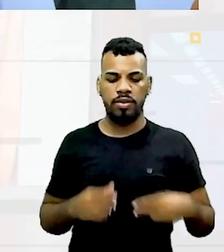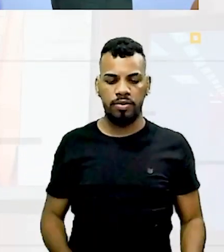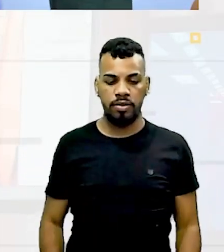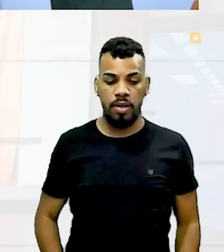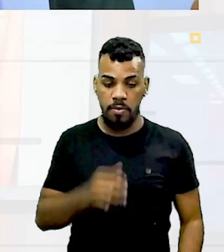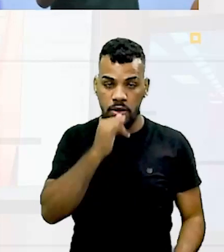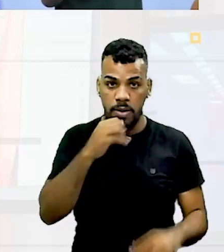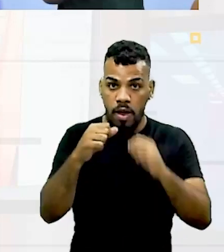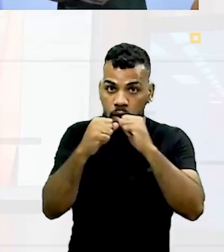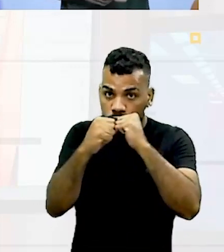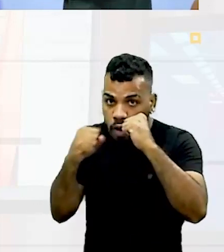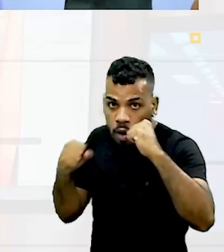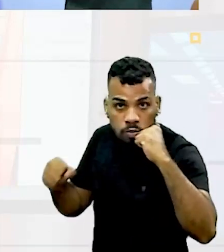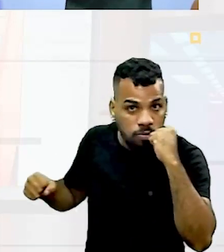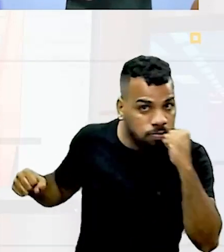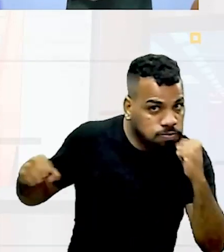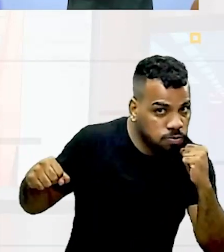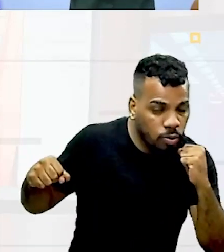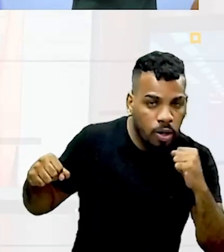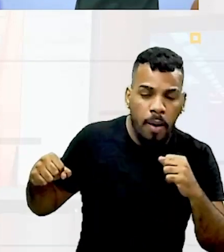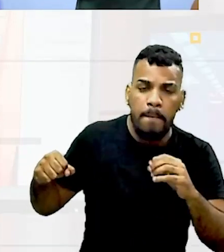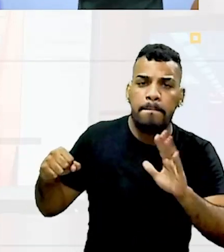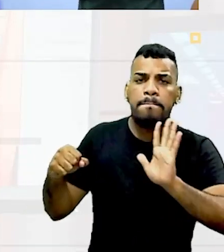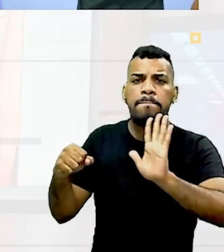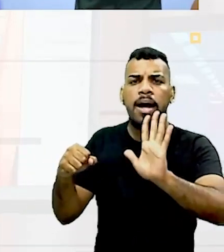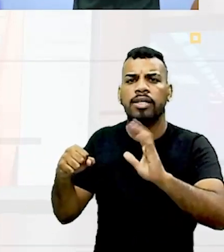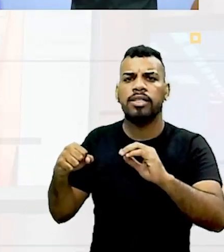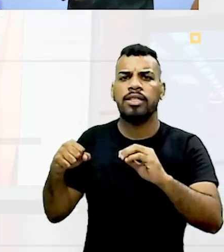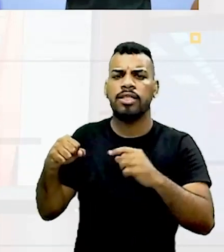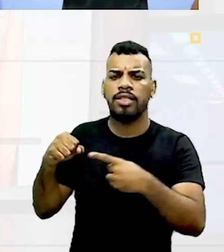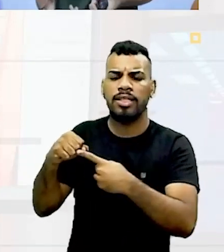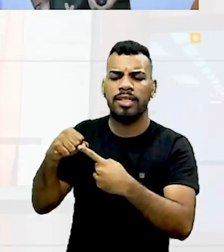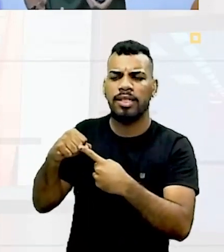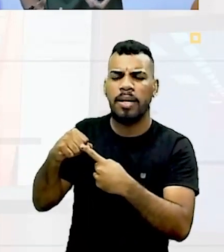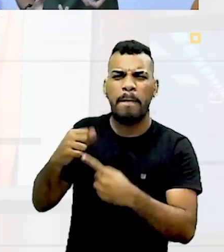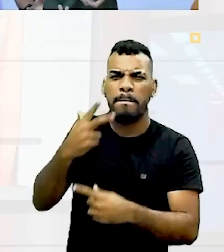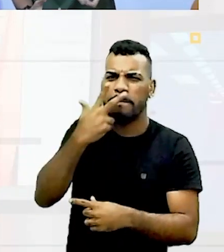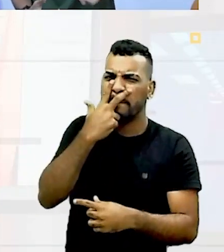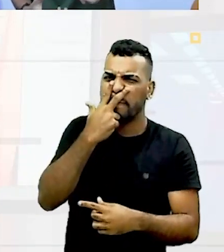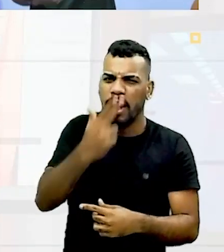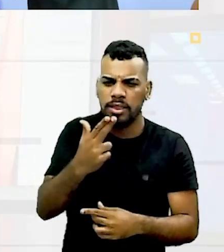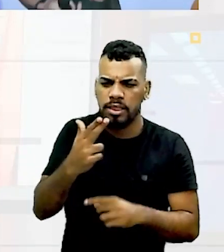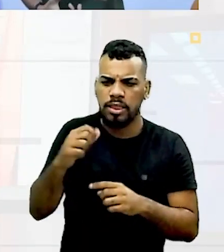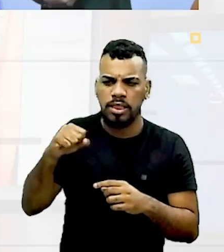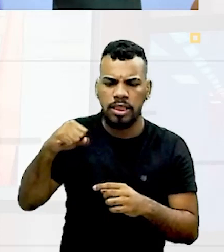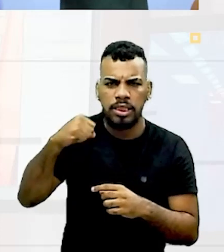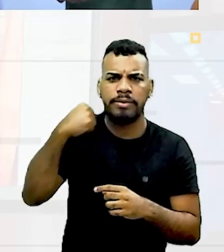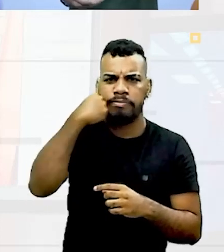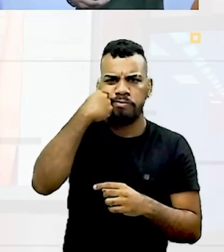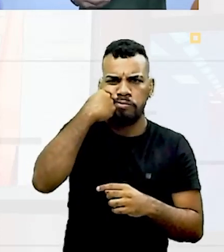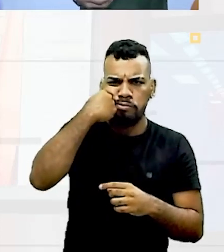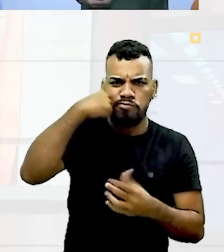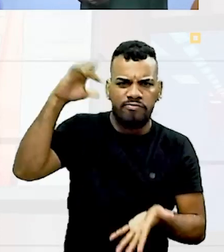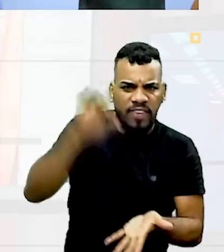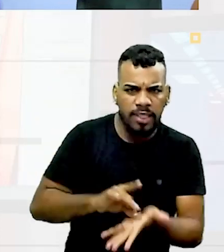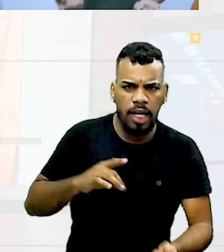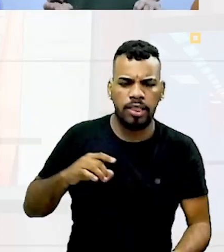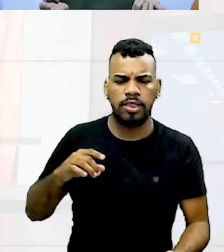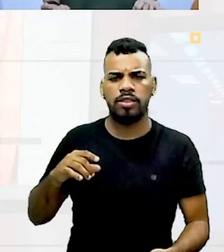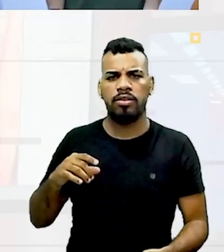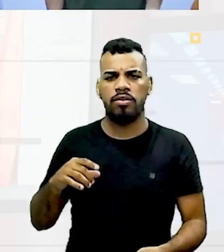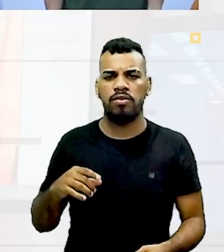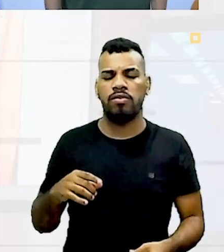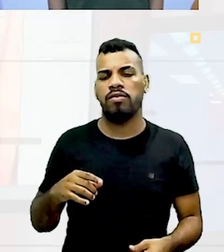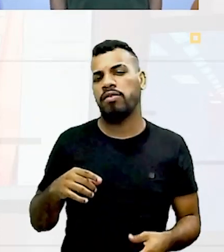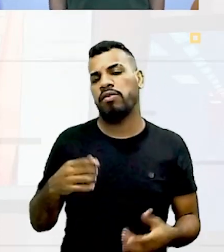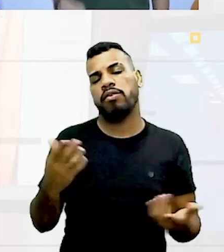um soco. Mas como é que a gente faz esse soco parecer algo convincente, algo real? Você não vai